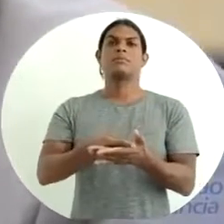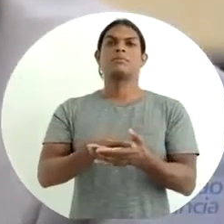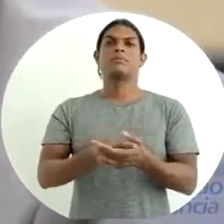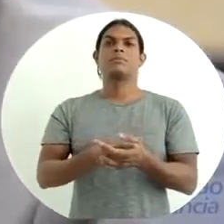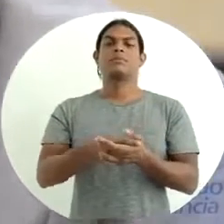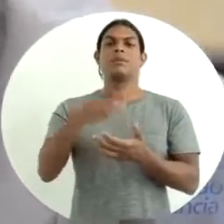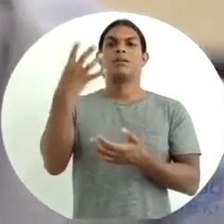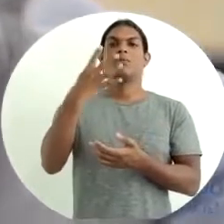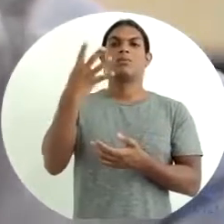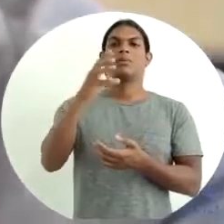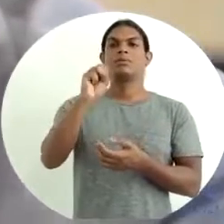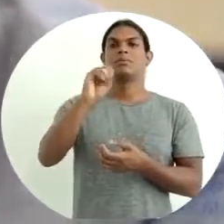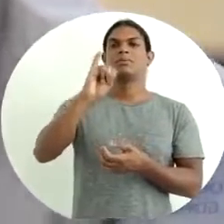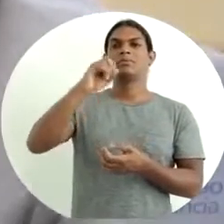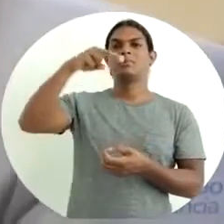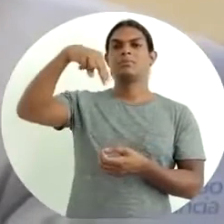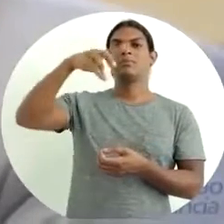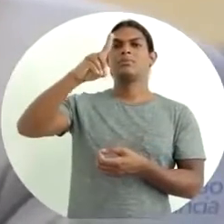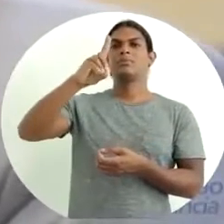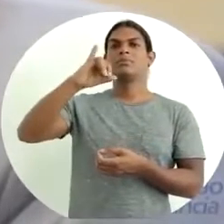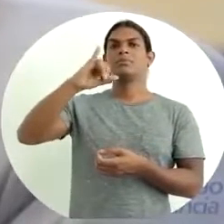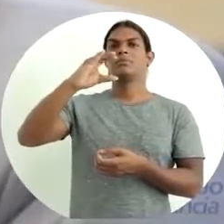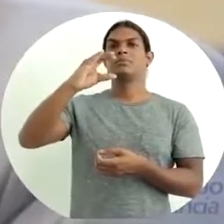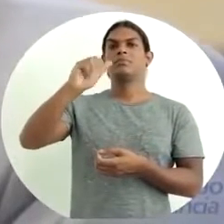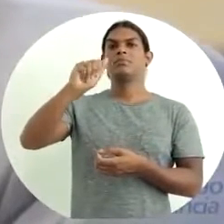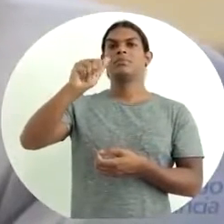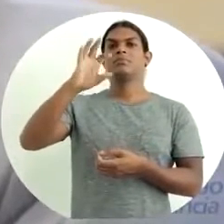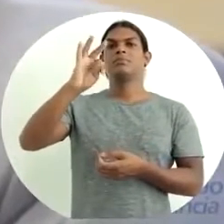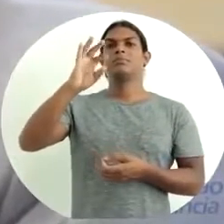para o sindicato, que também pode ser uma